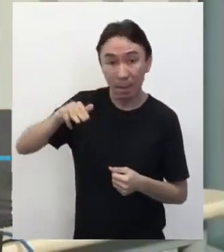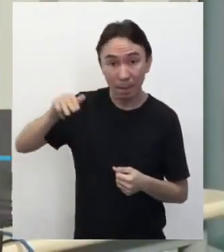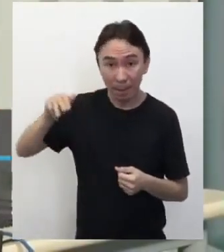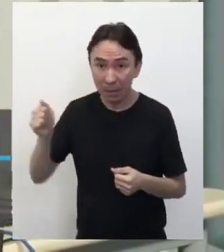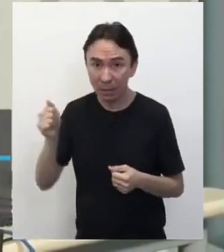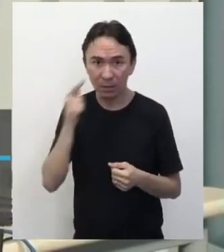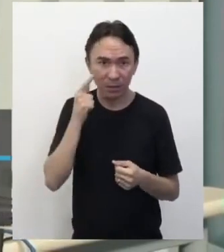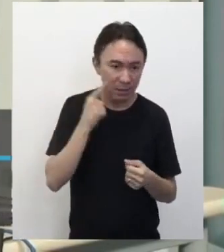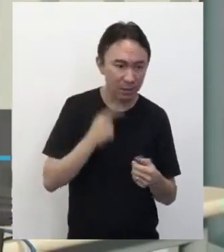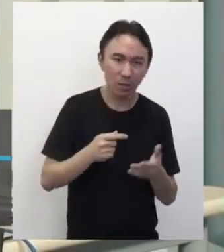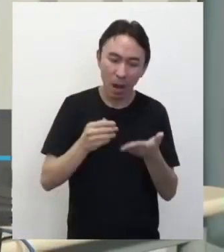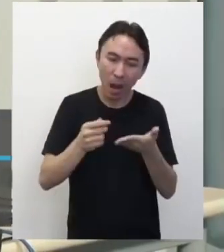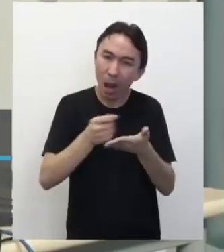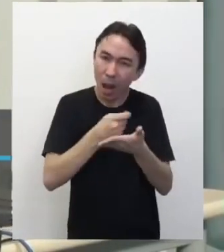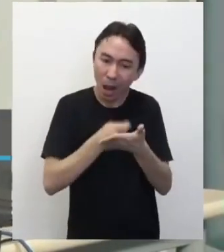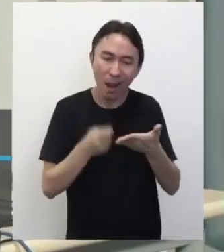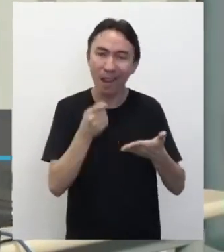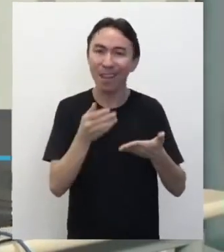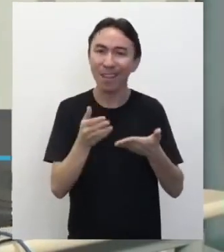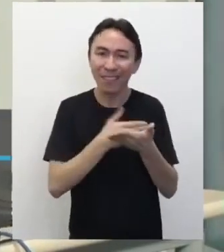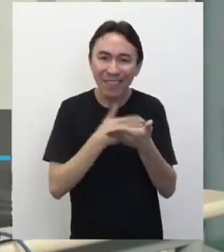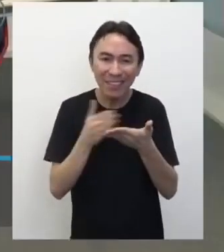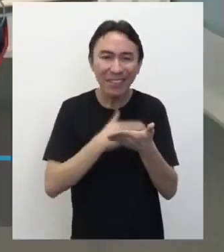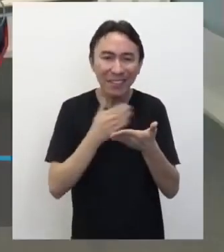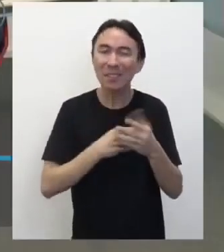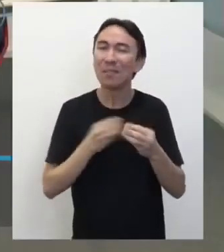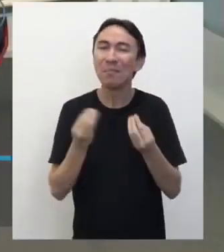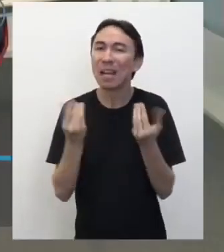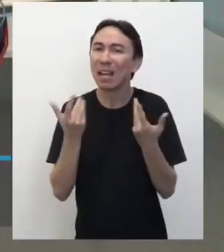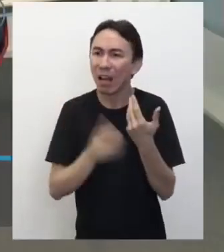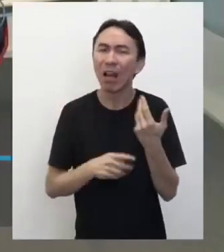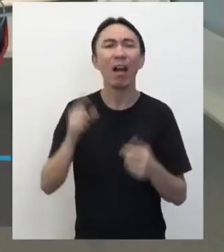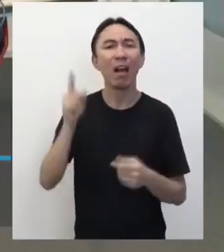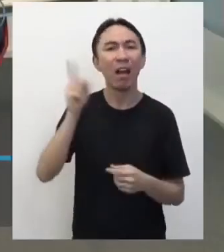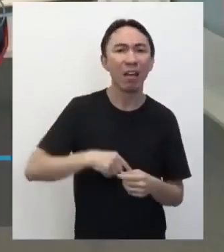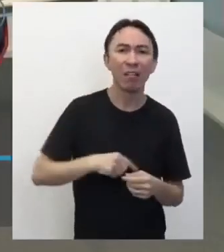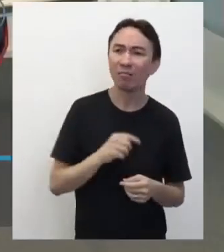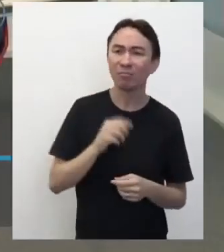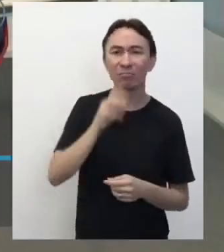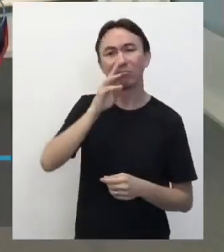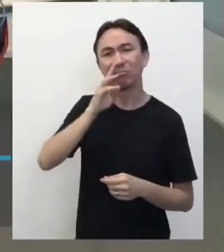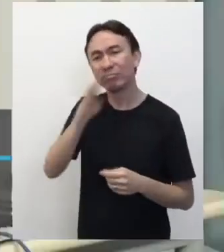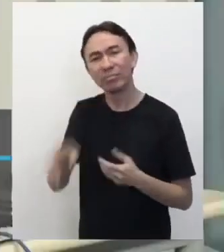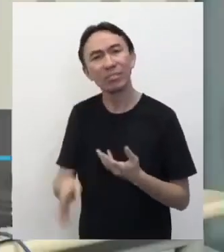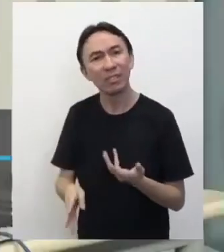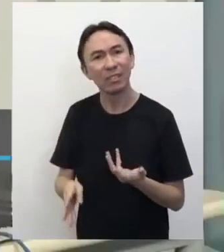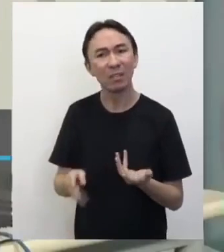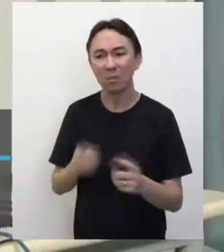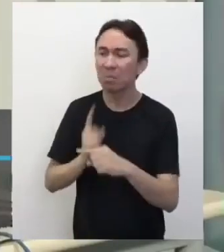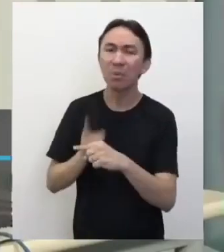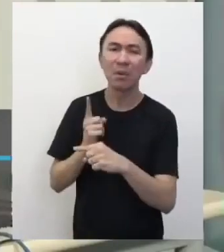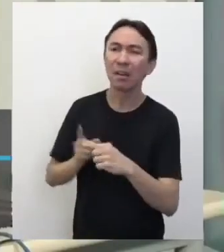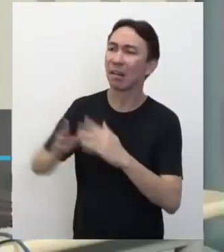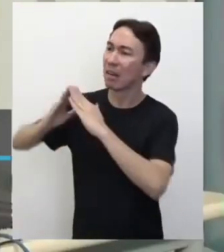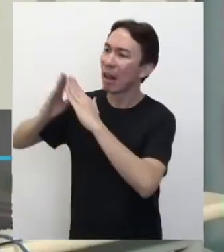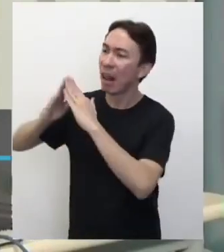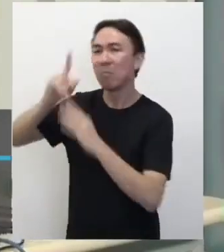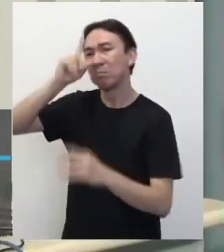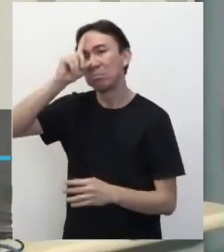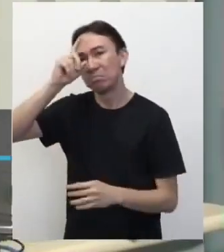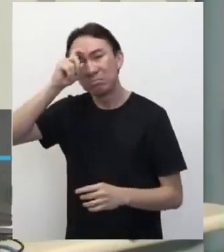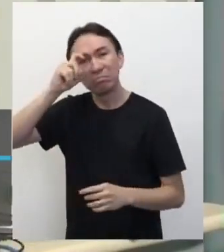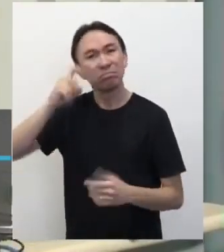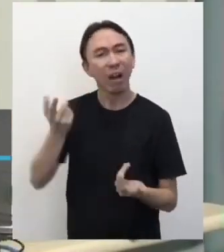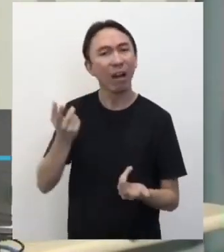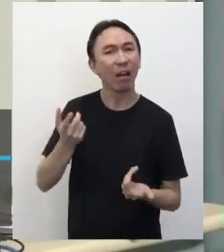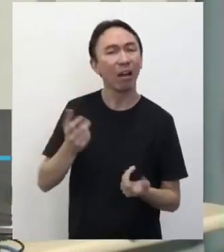existe a casa de Orates dentro de uma sociedade? E por que você julga que alguém é louco e você não? Guarda isso daí, que a gente vai responder daqui a pouco. Gente, olha, o chat